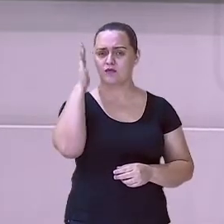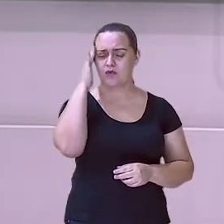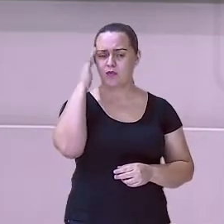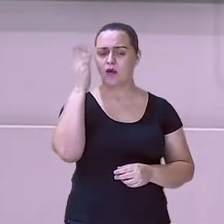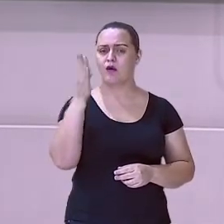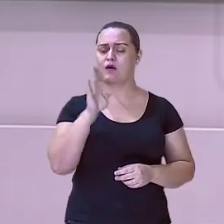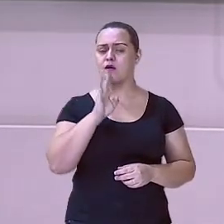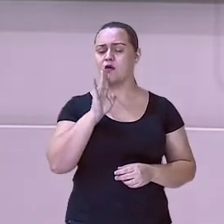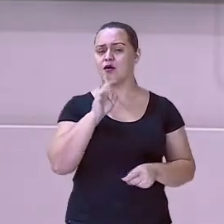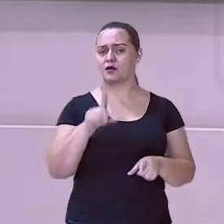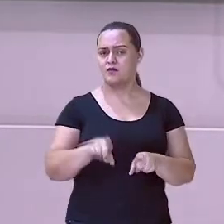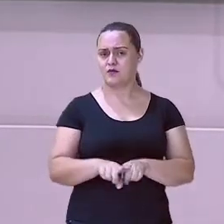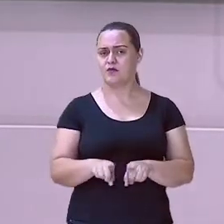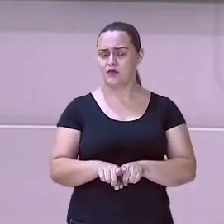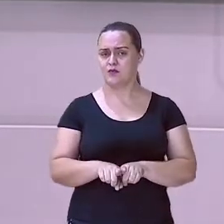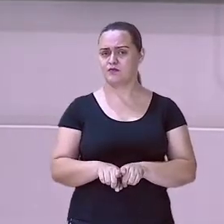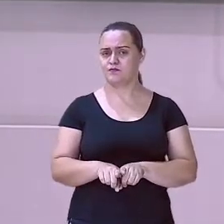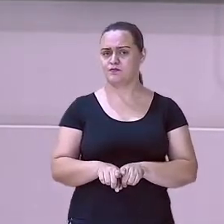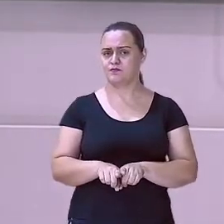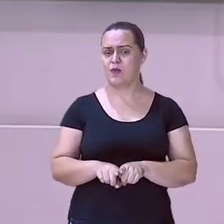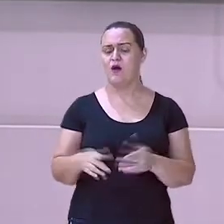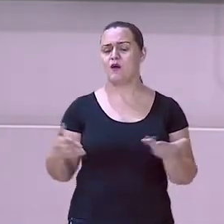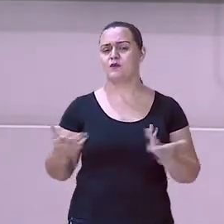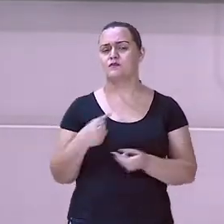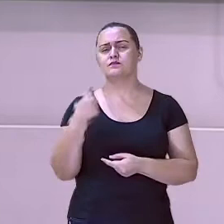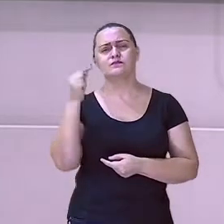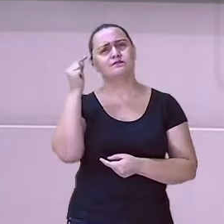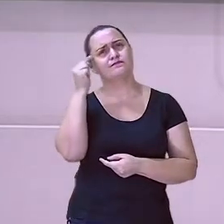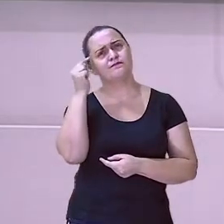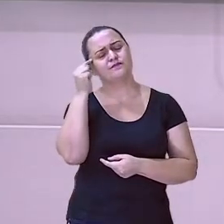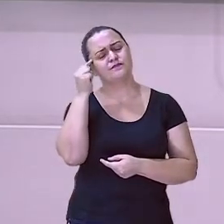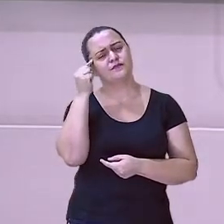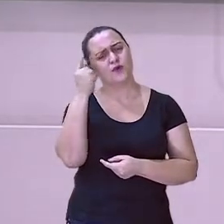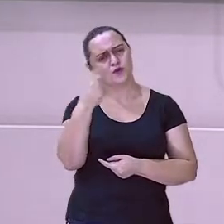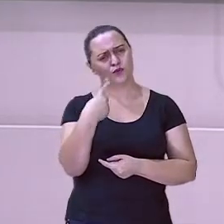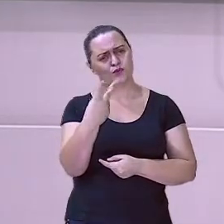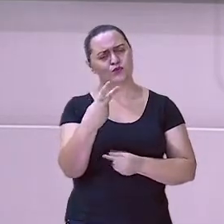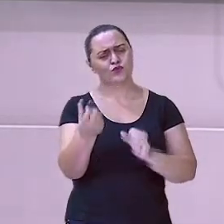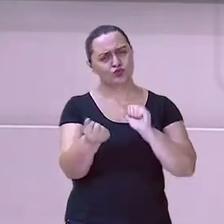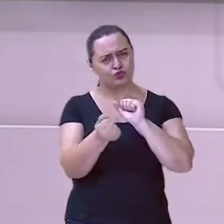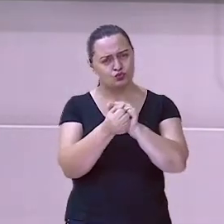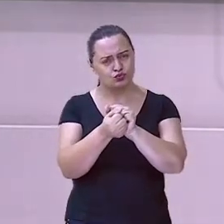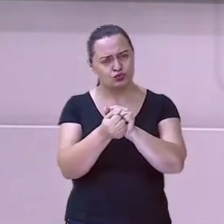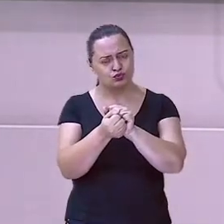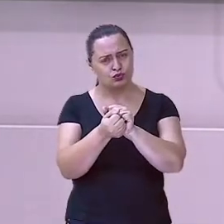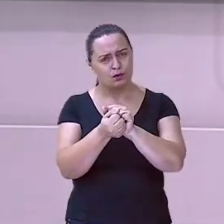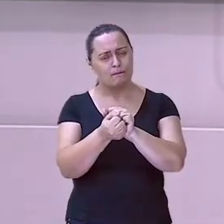interessante. Mas eu gostaria de pensar um pouquinho com você. Vamos pensar?